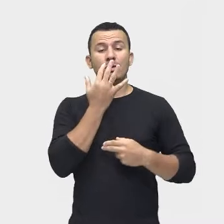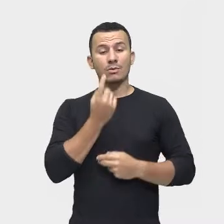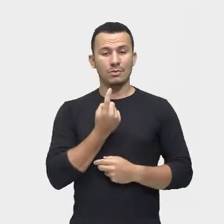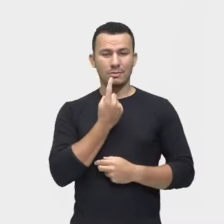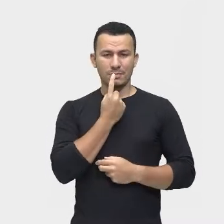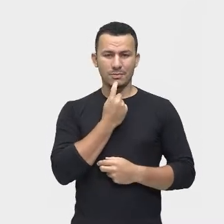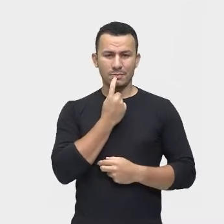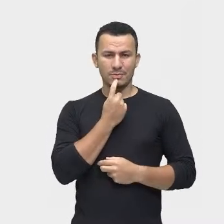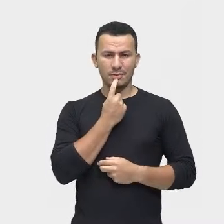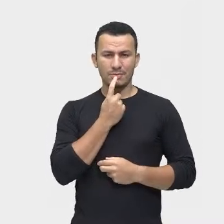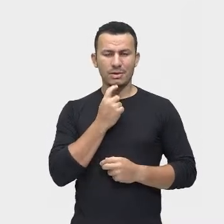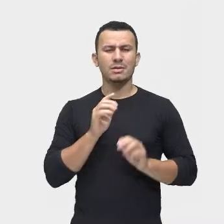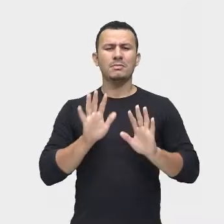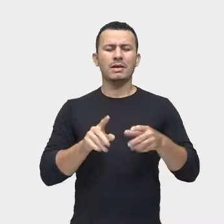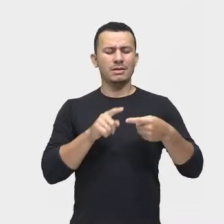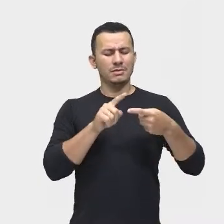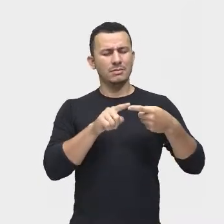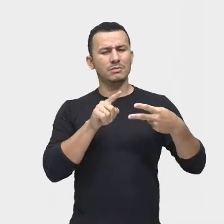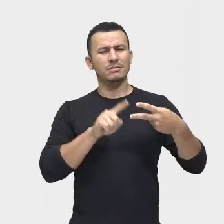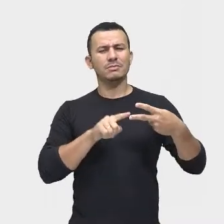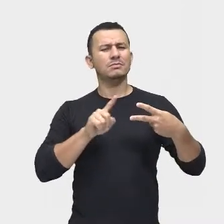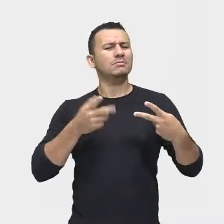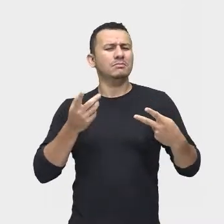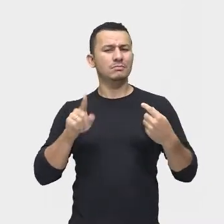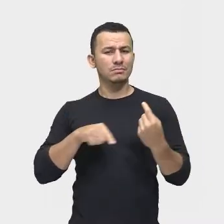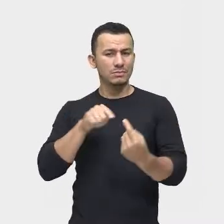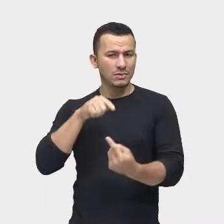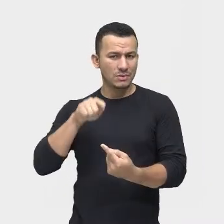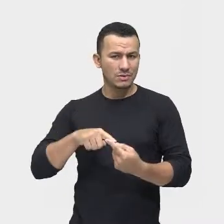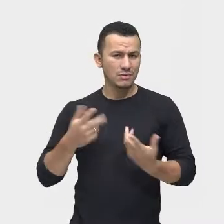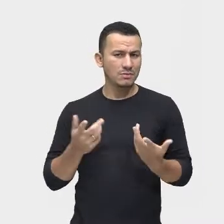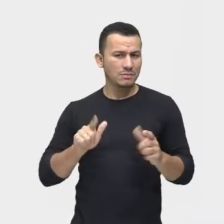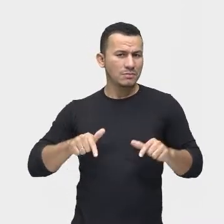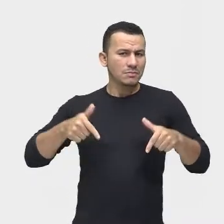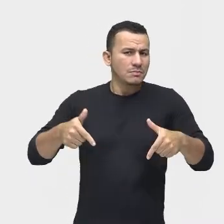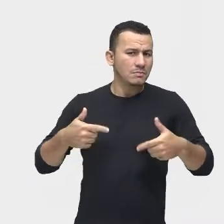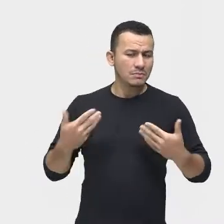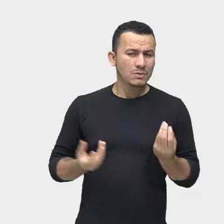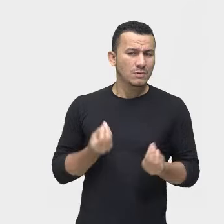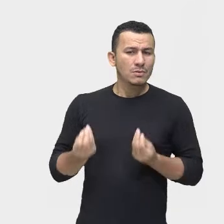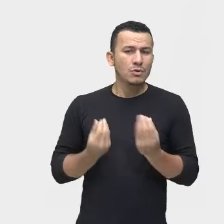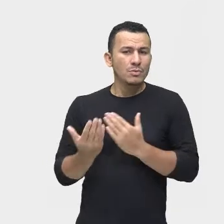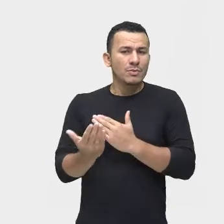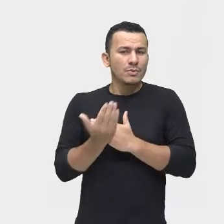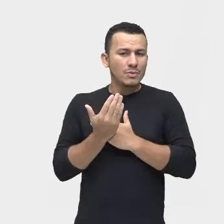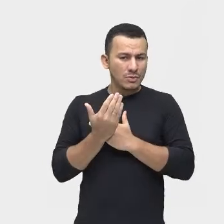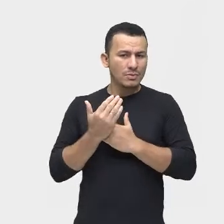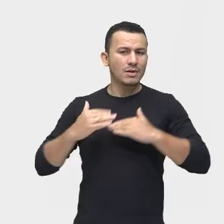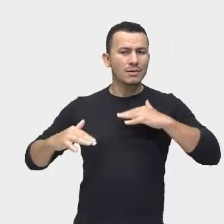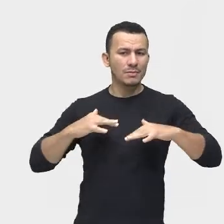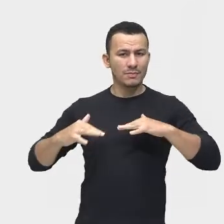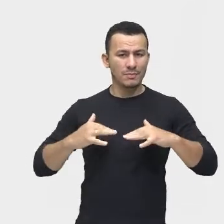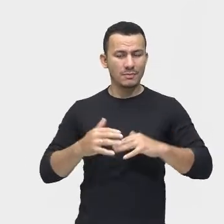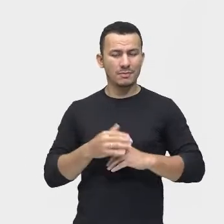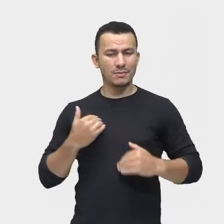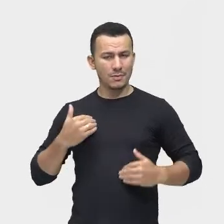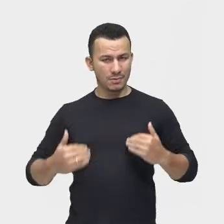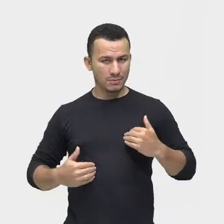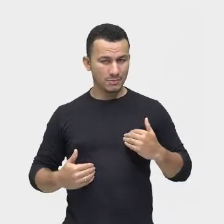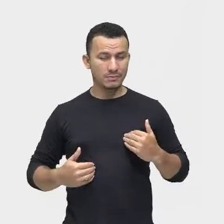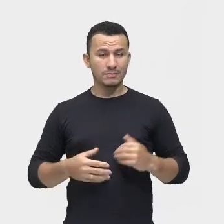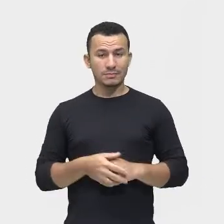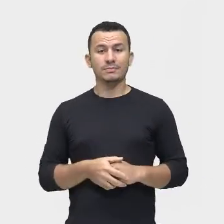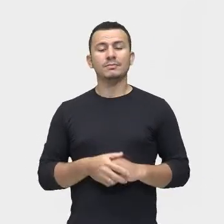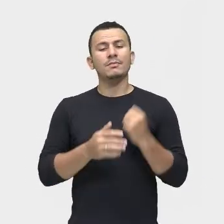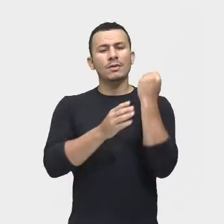Qual é a função, o que elas realizam, como que elas nos ajudam a fazer o movimento. Então, o